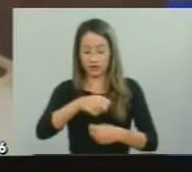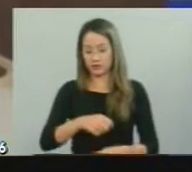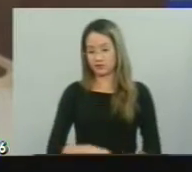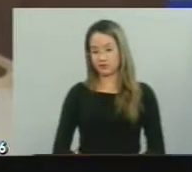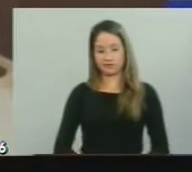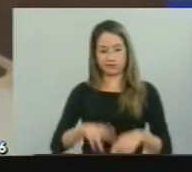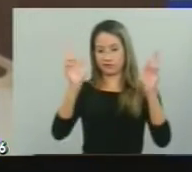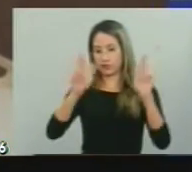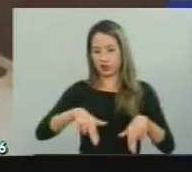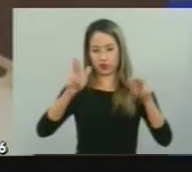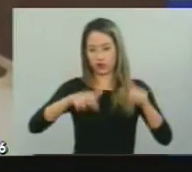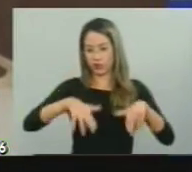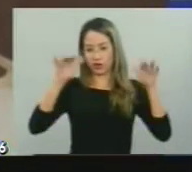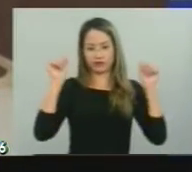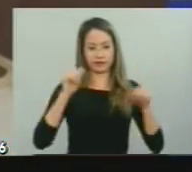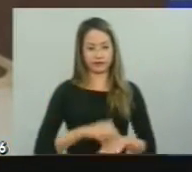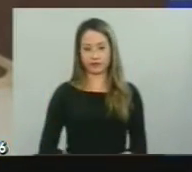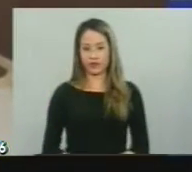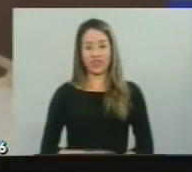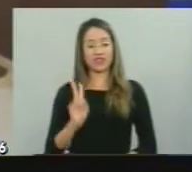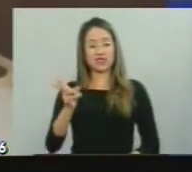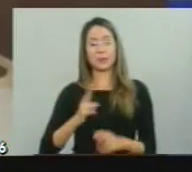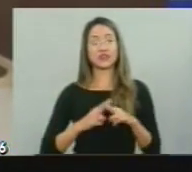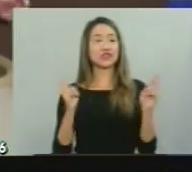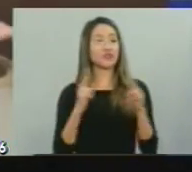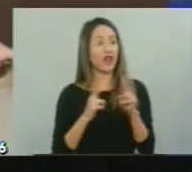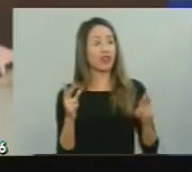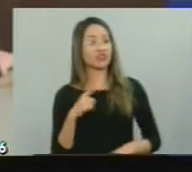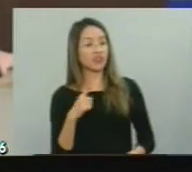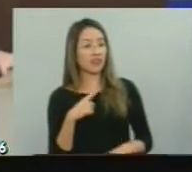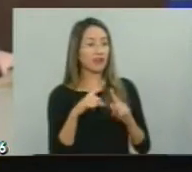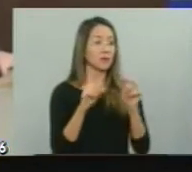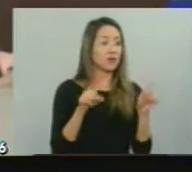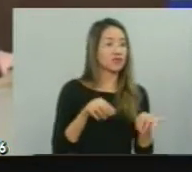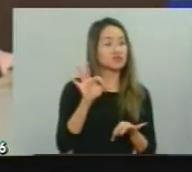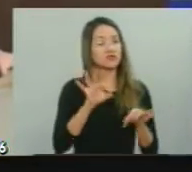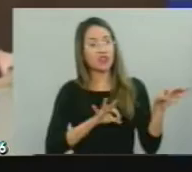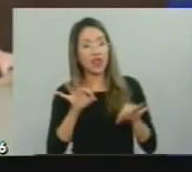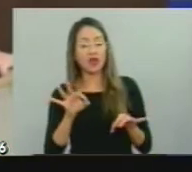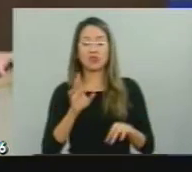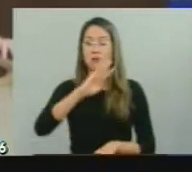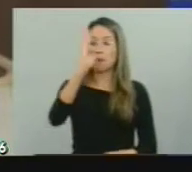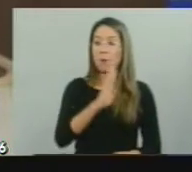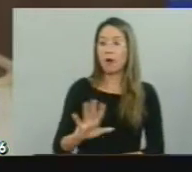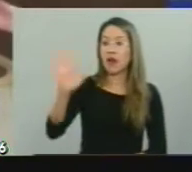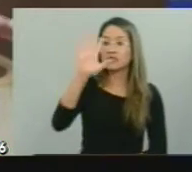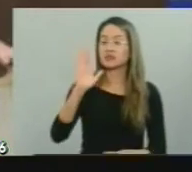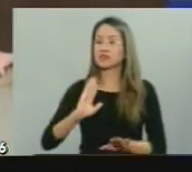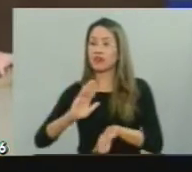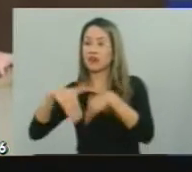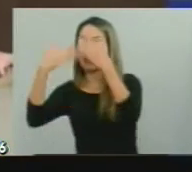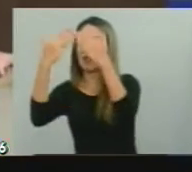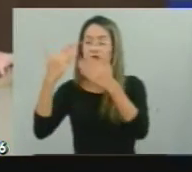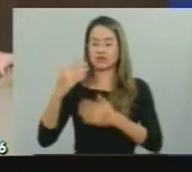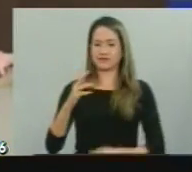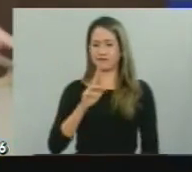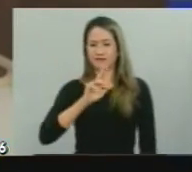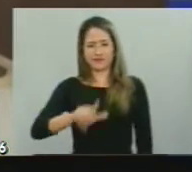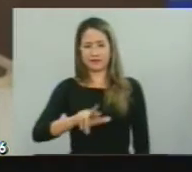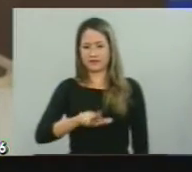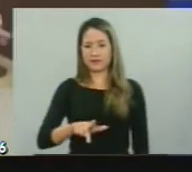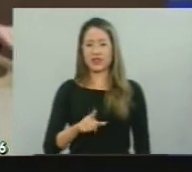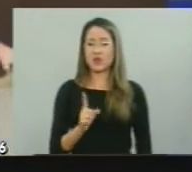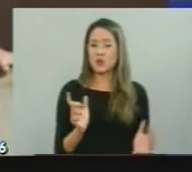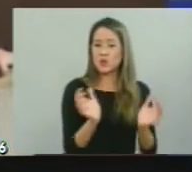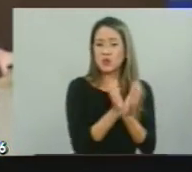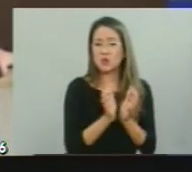início do século XX, achar que a burguesia brasileira tinha projeto para o país. Ela tem um projeto para si própria, um projeto